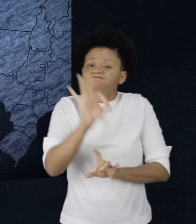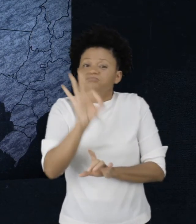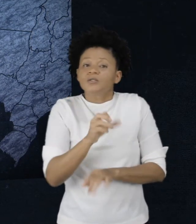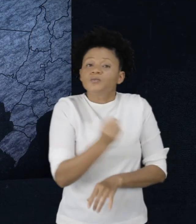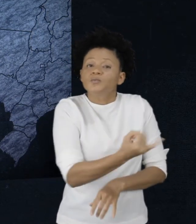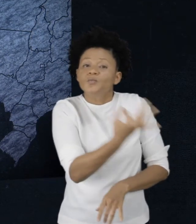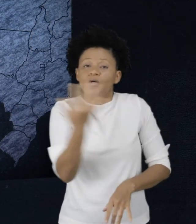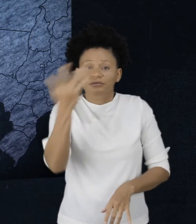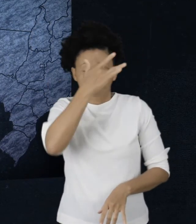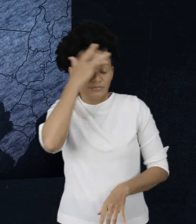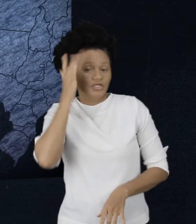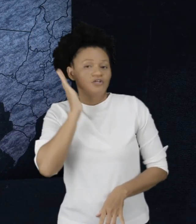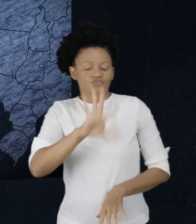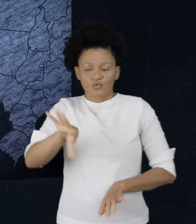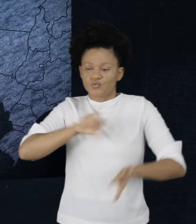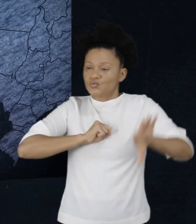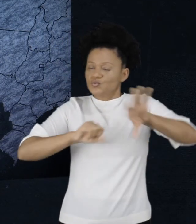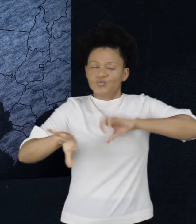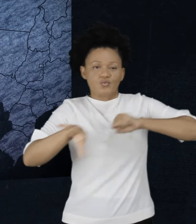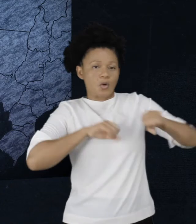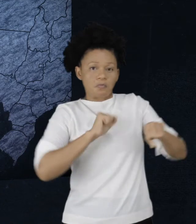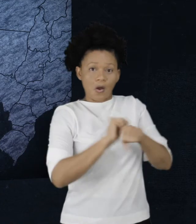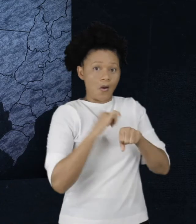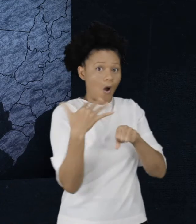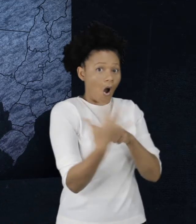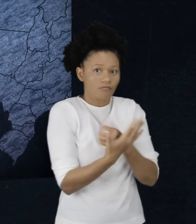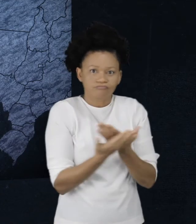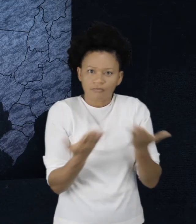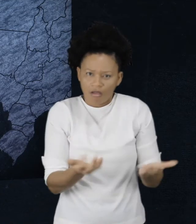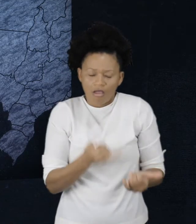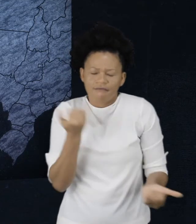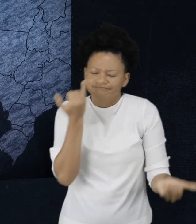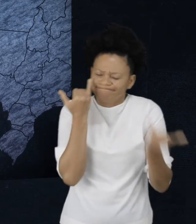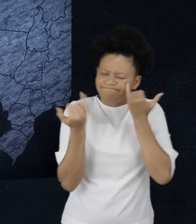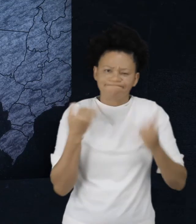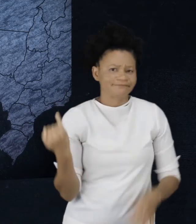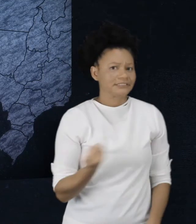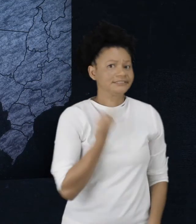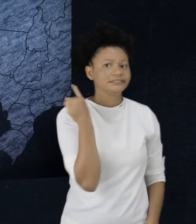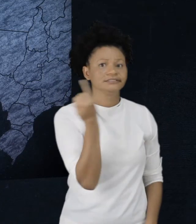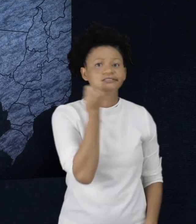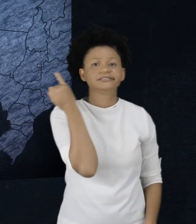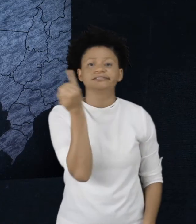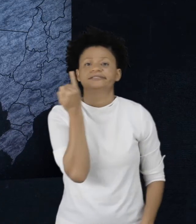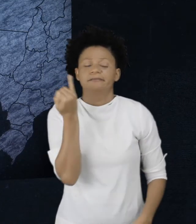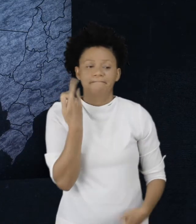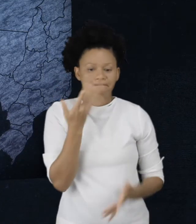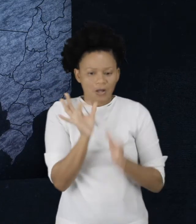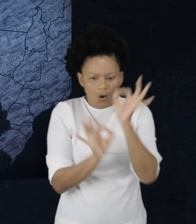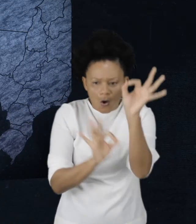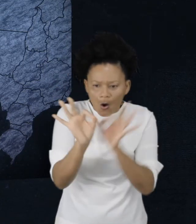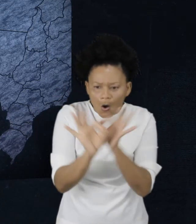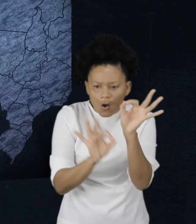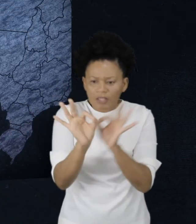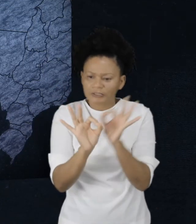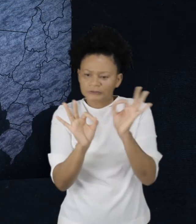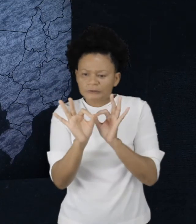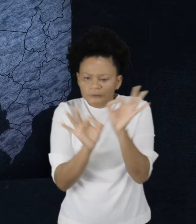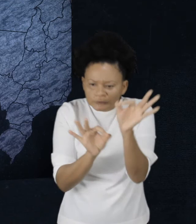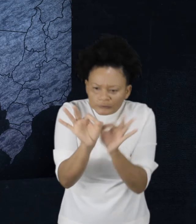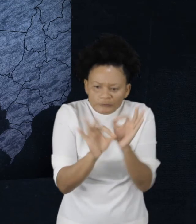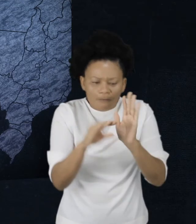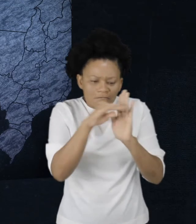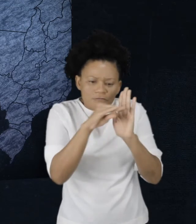que já tiveram contato com o novo coronavírus. Tal informação é essencial para assim planejarmos de maneira segura